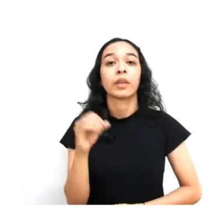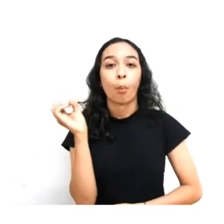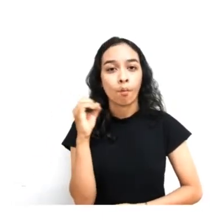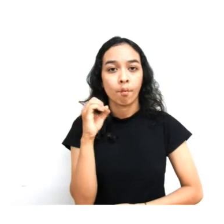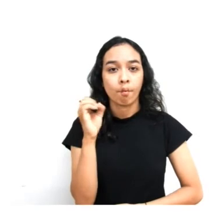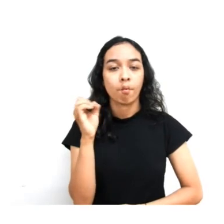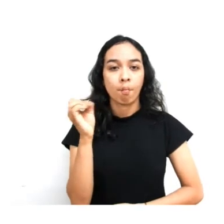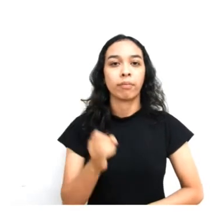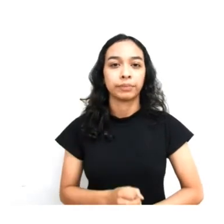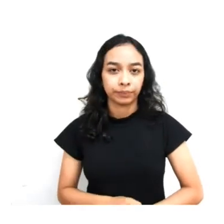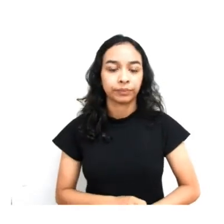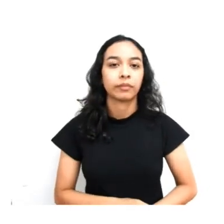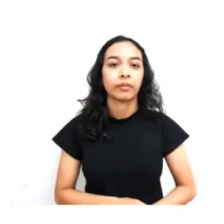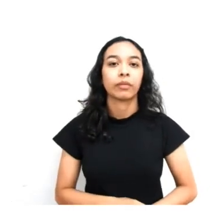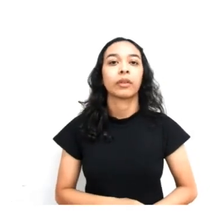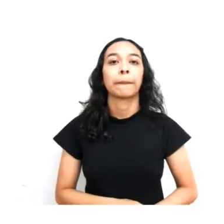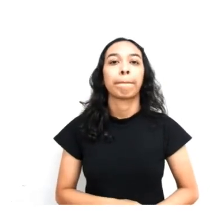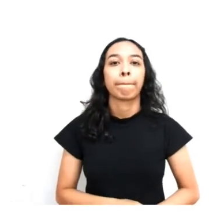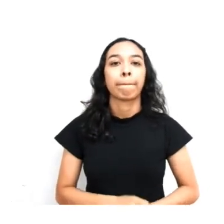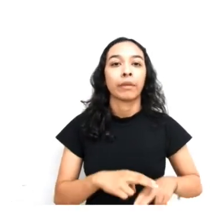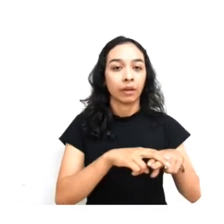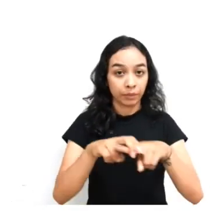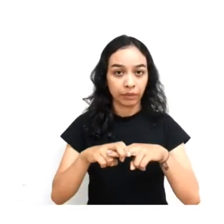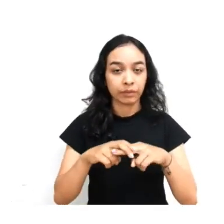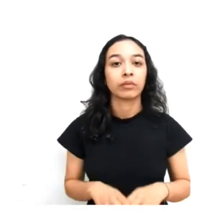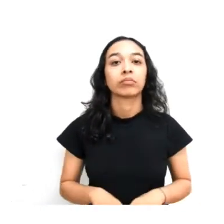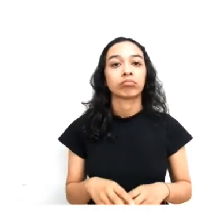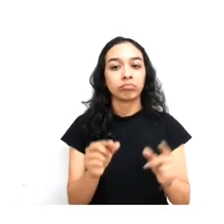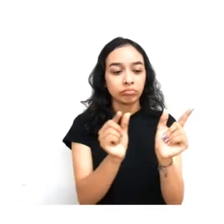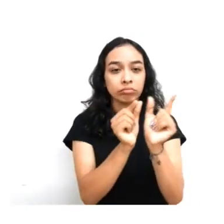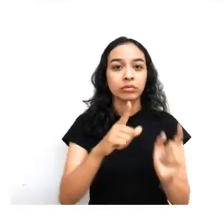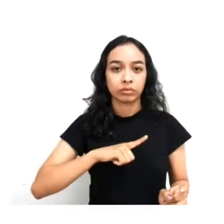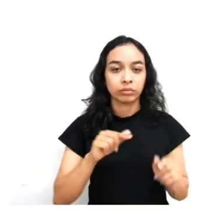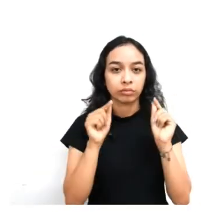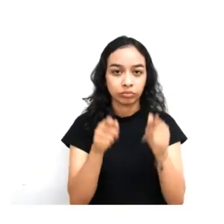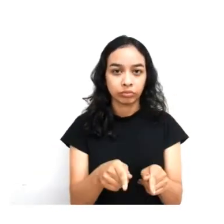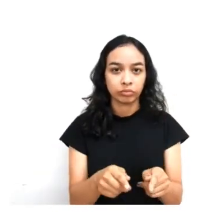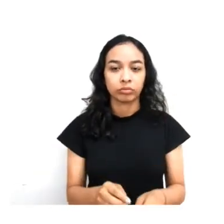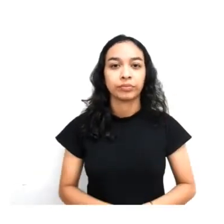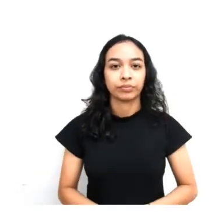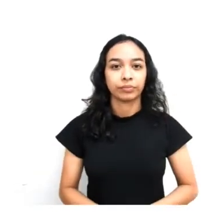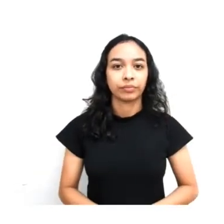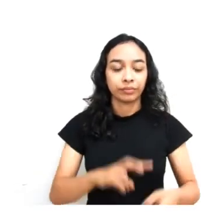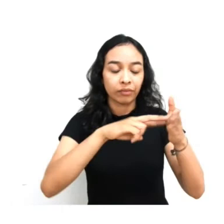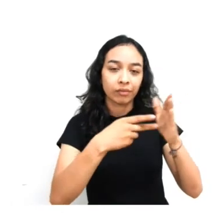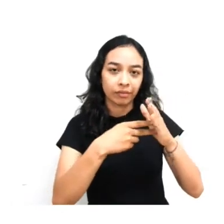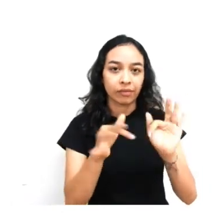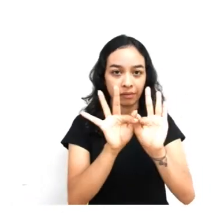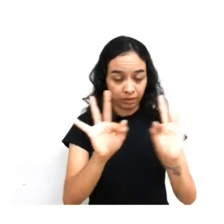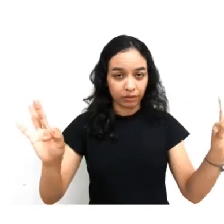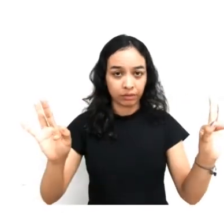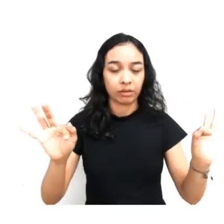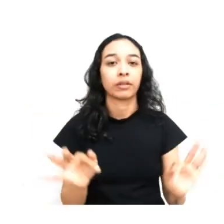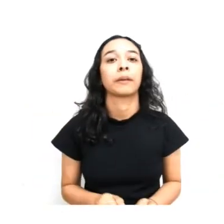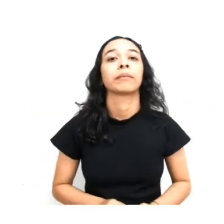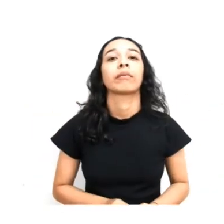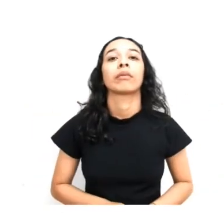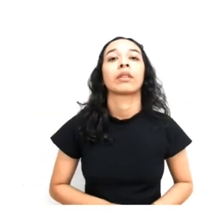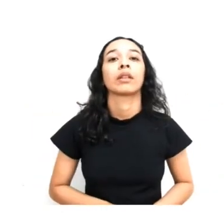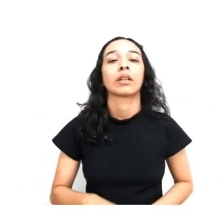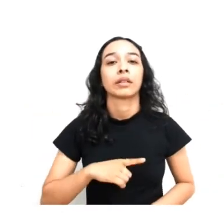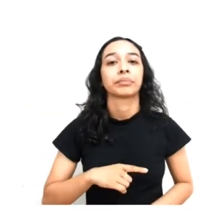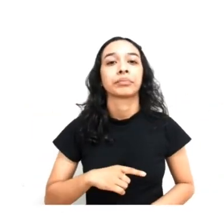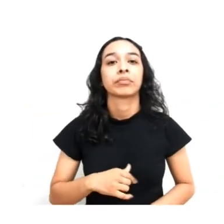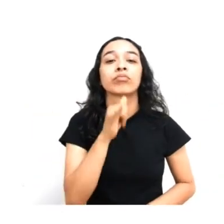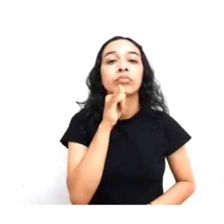um neutro. Por acaso, tem a mesma desinência. O significado destas frases: a casa